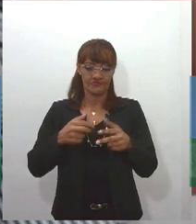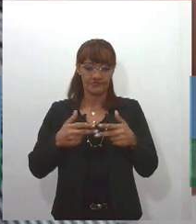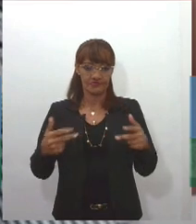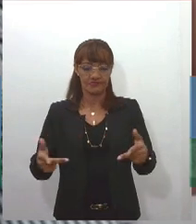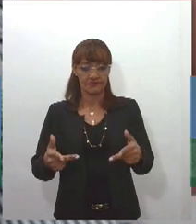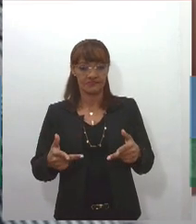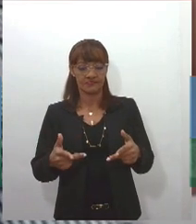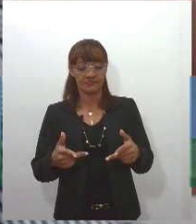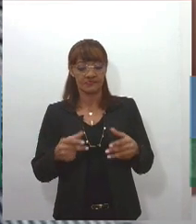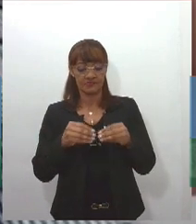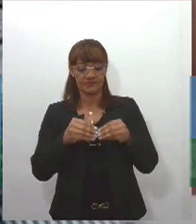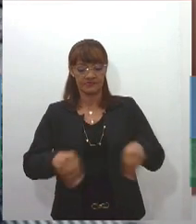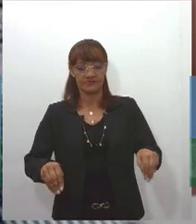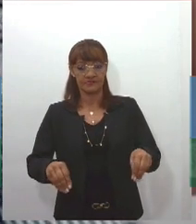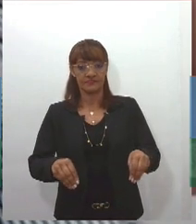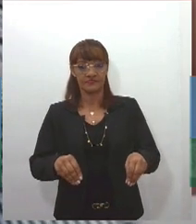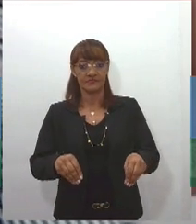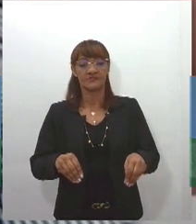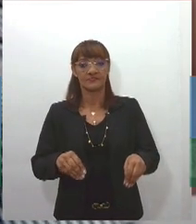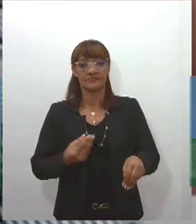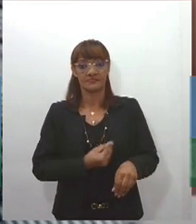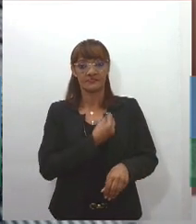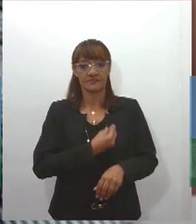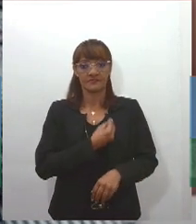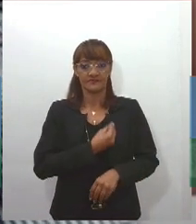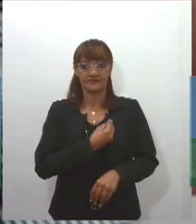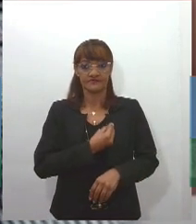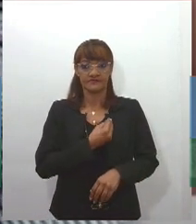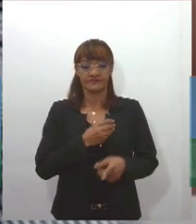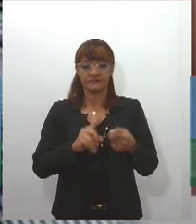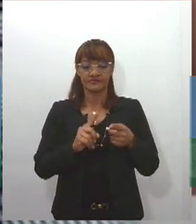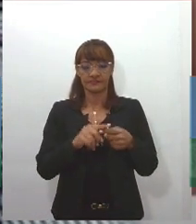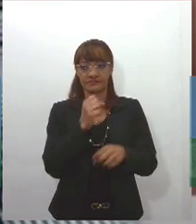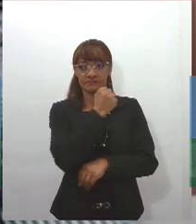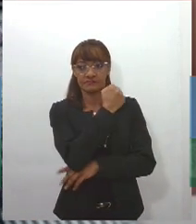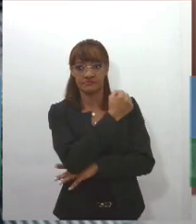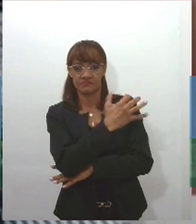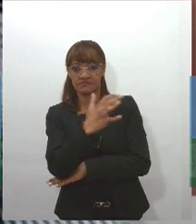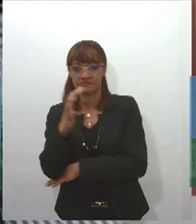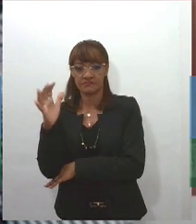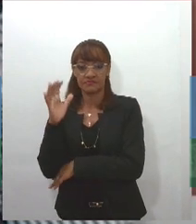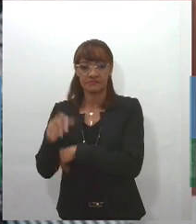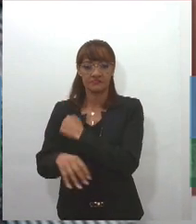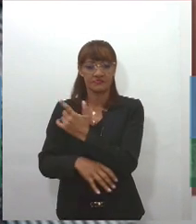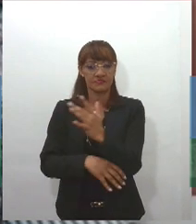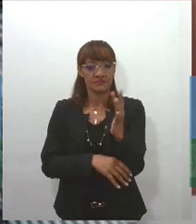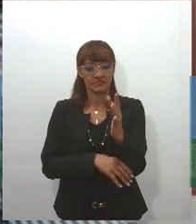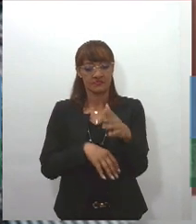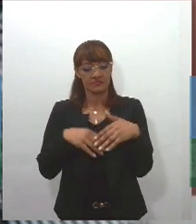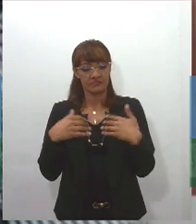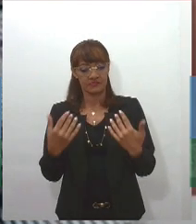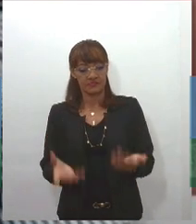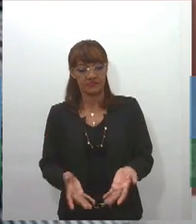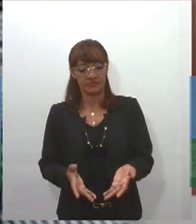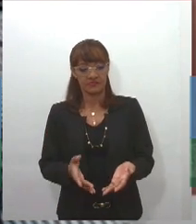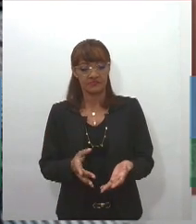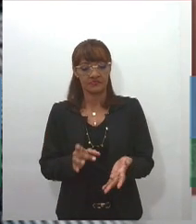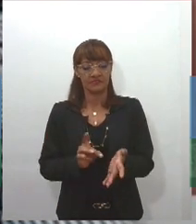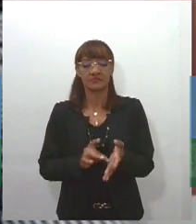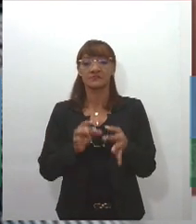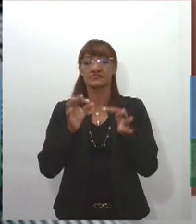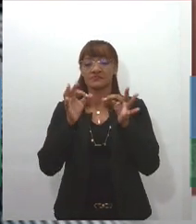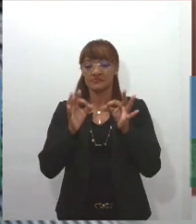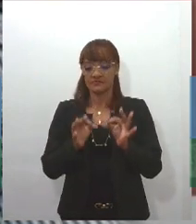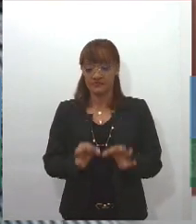ao meio ambiente então nós temos a possibilidade desse imposto seletivo ele ser cobrado de forma junta E aí